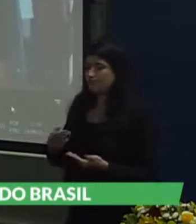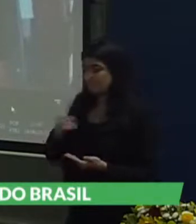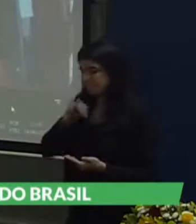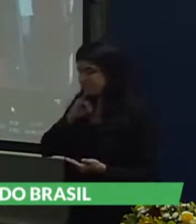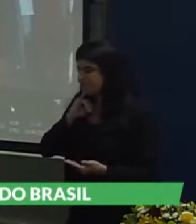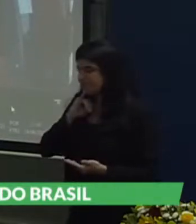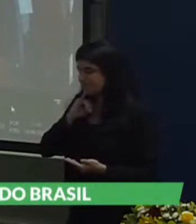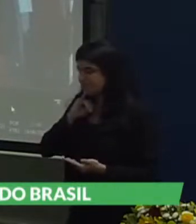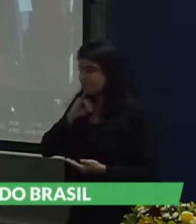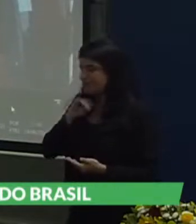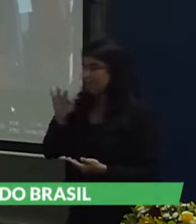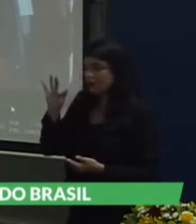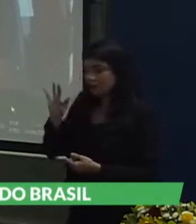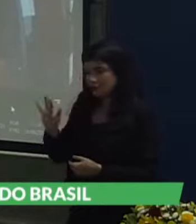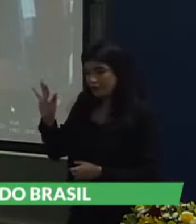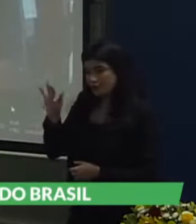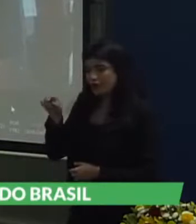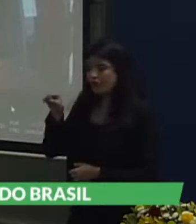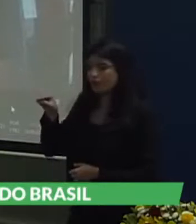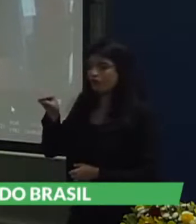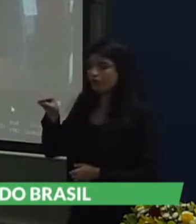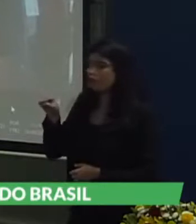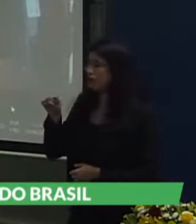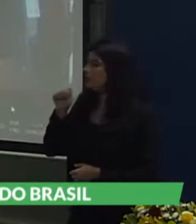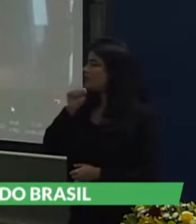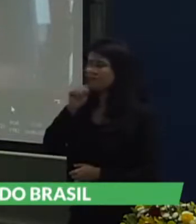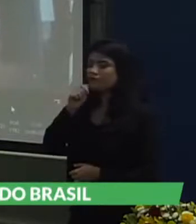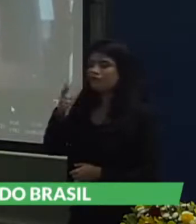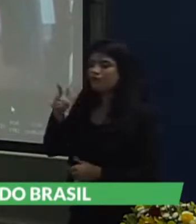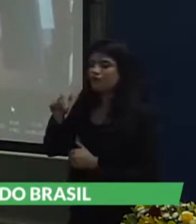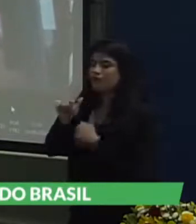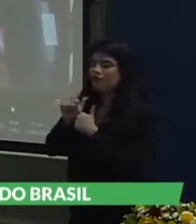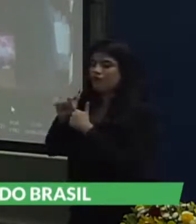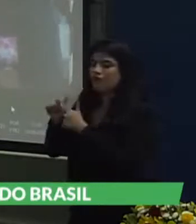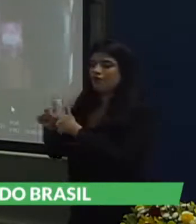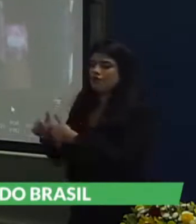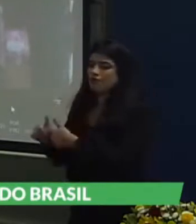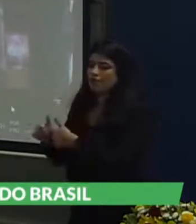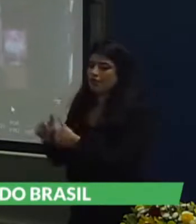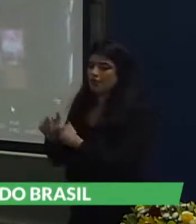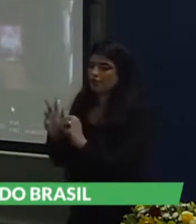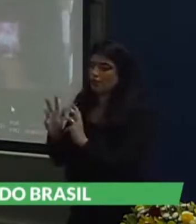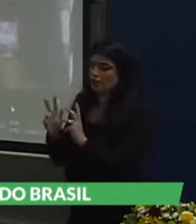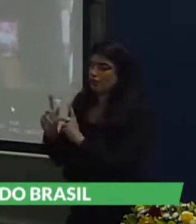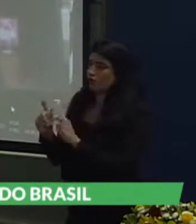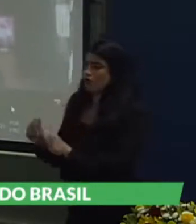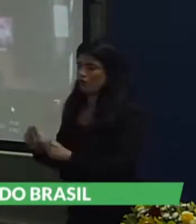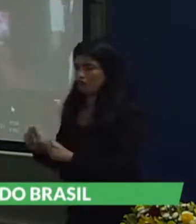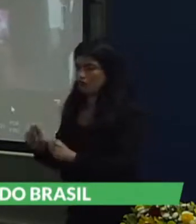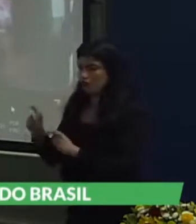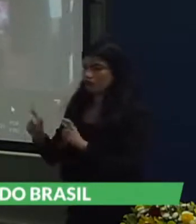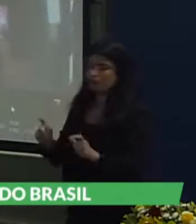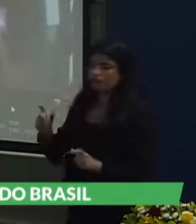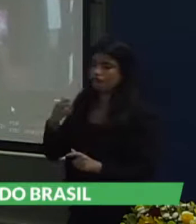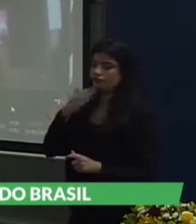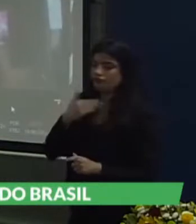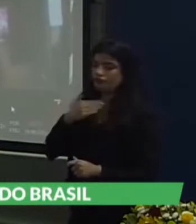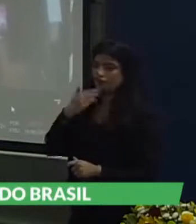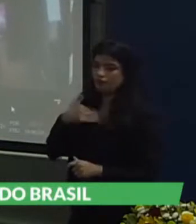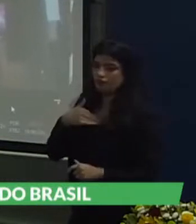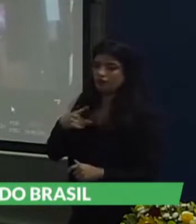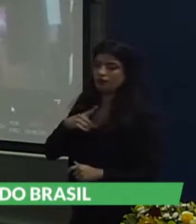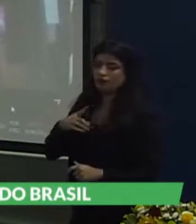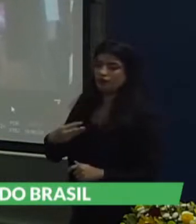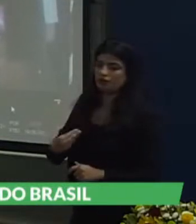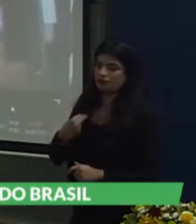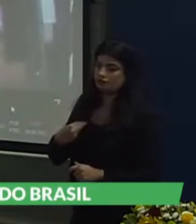infelizmente, as universidades não acompanham integralmente as demandas que